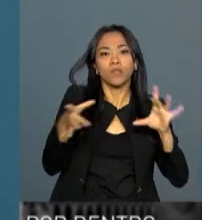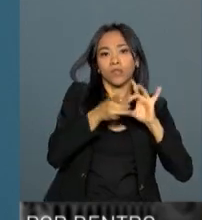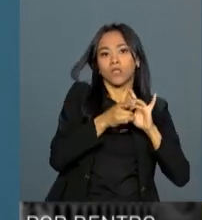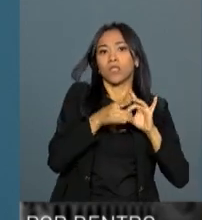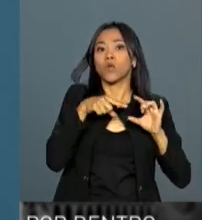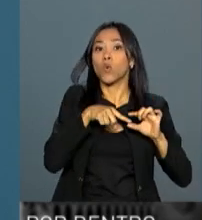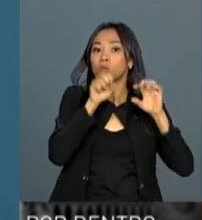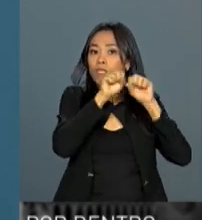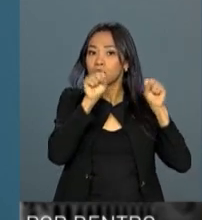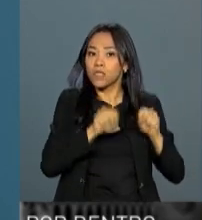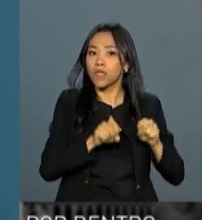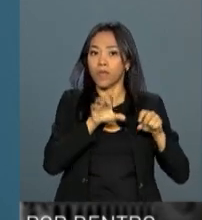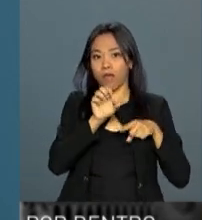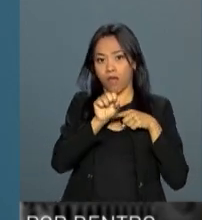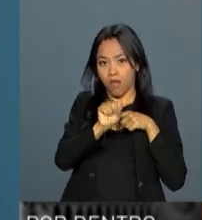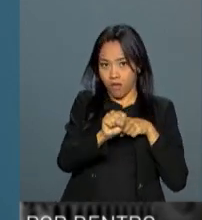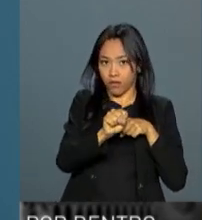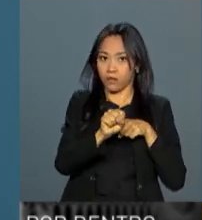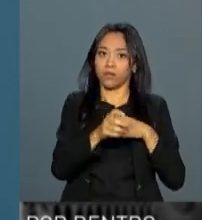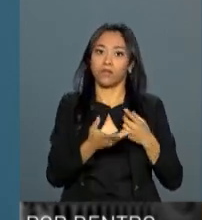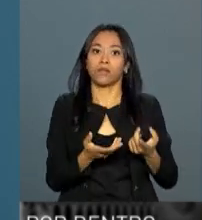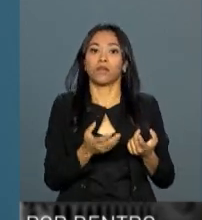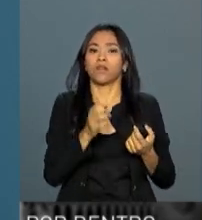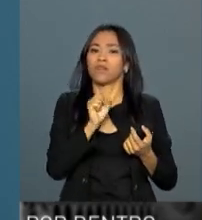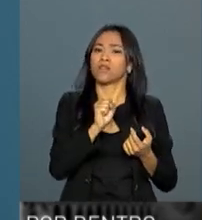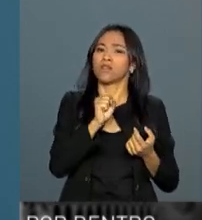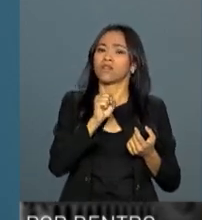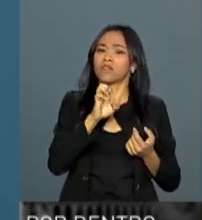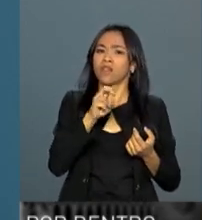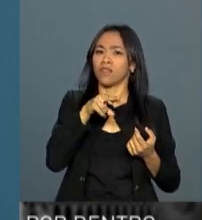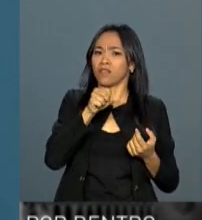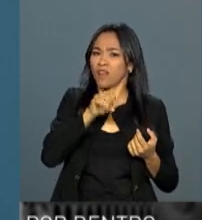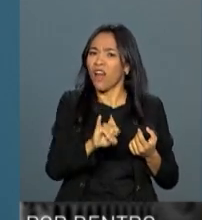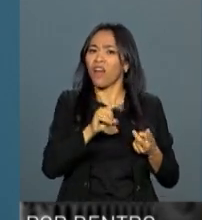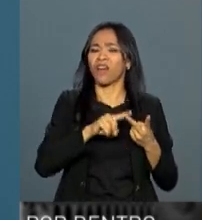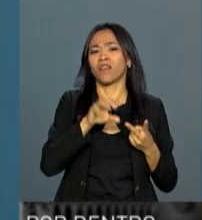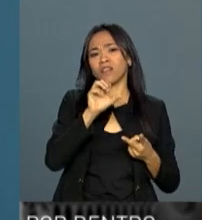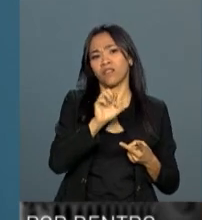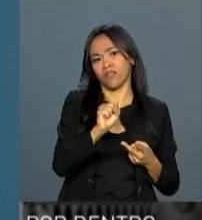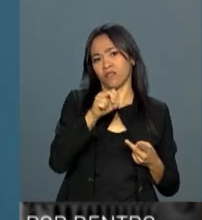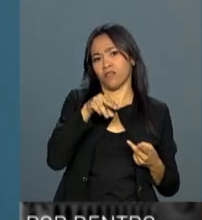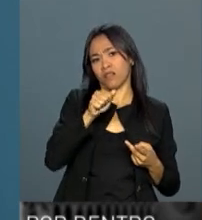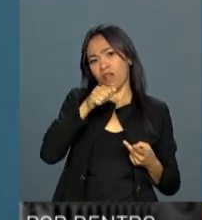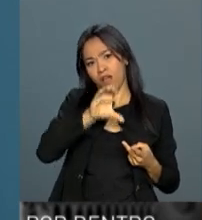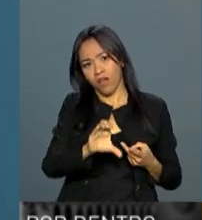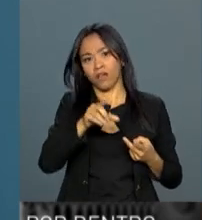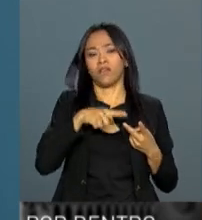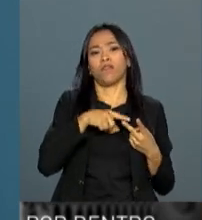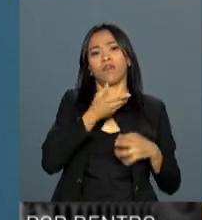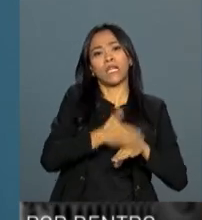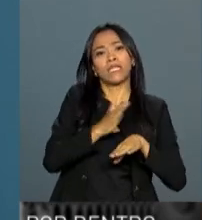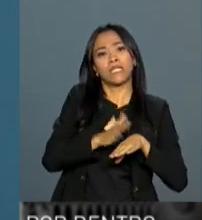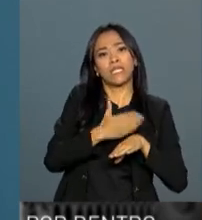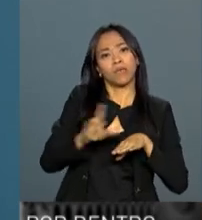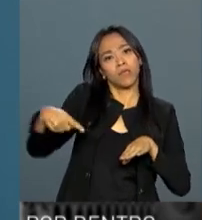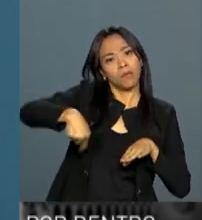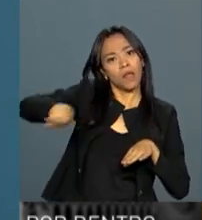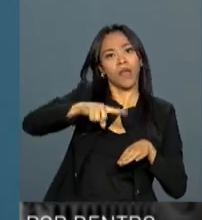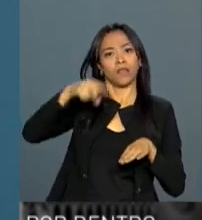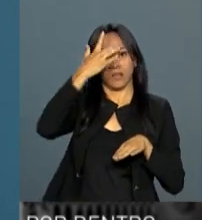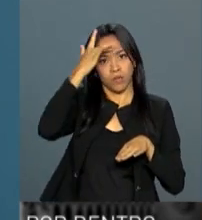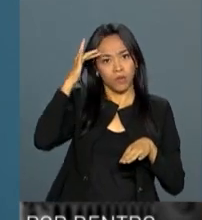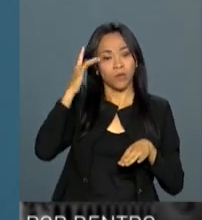os próprios bancos não vão proporcionar também uma assistência técnica a essas pessoas e